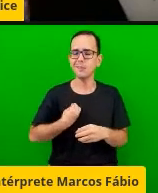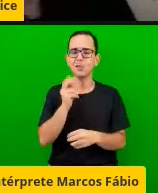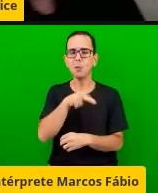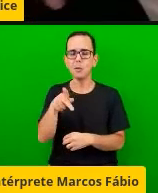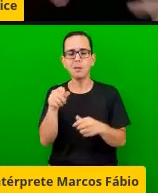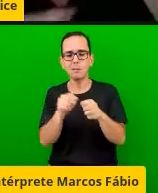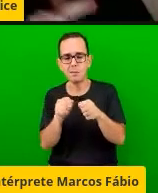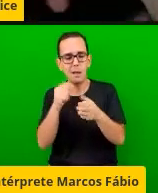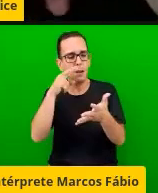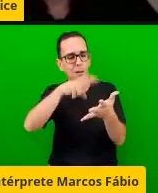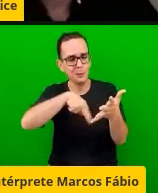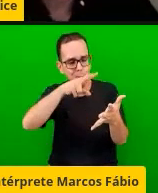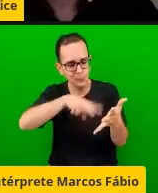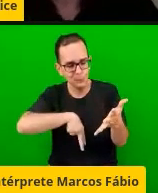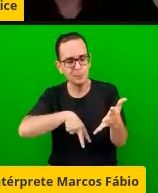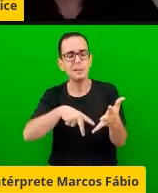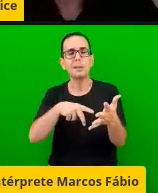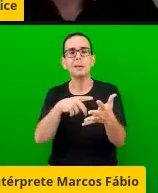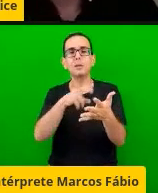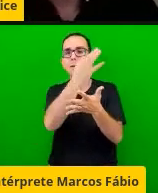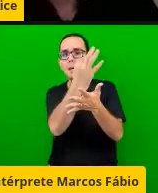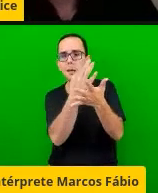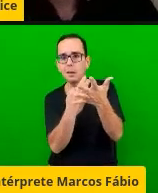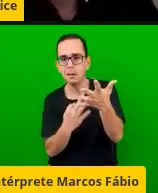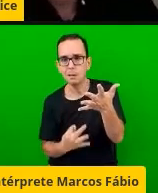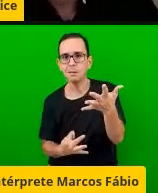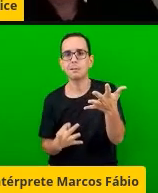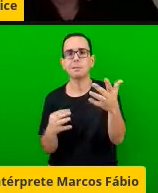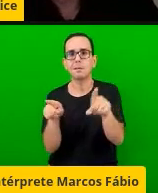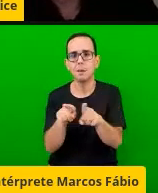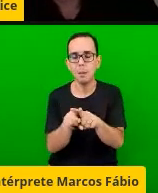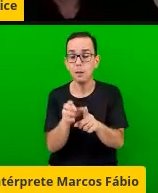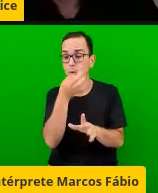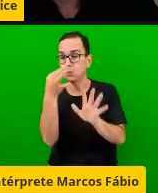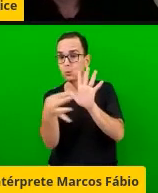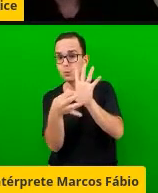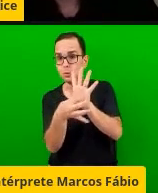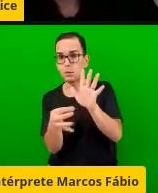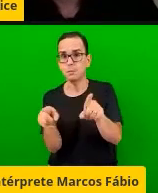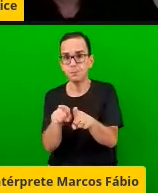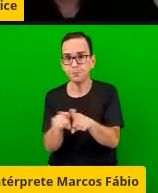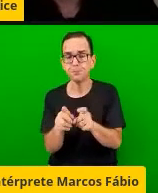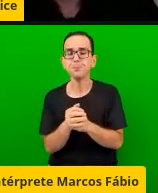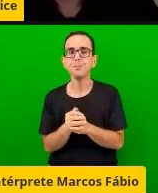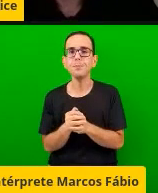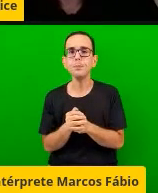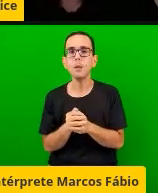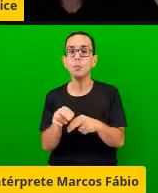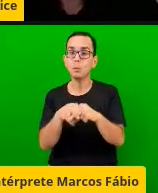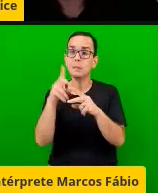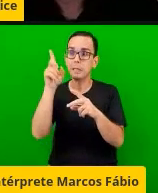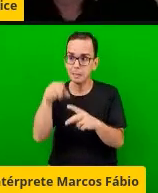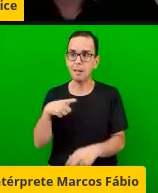né? Na leitura dos textos, né? Fizeram as suas sugestões, então, por isso que a gente fala que foi uma participação, né?